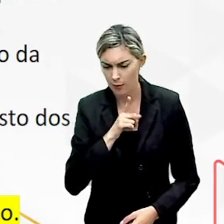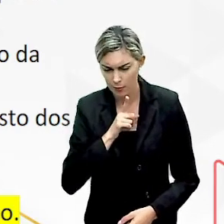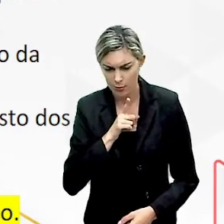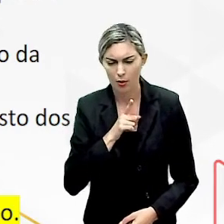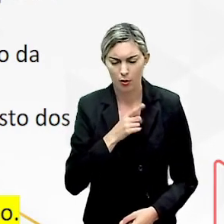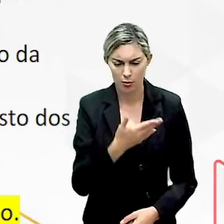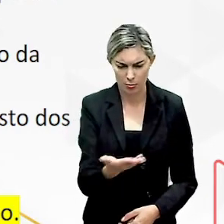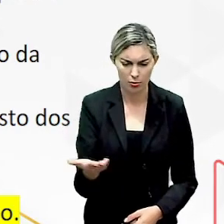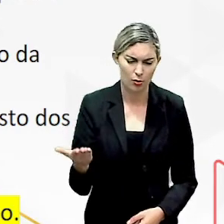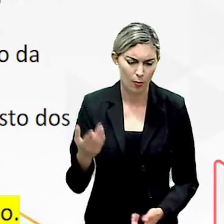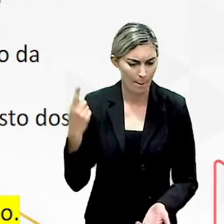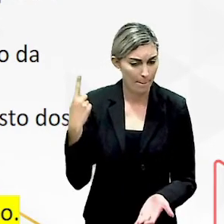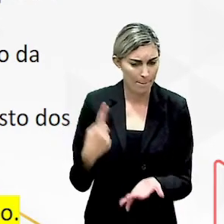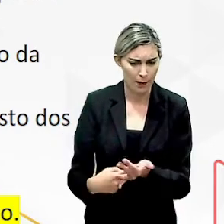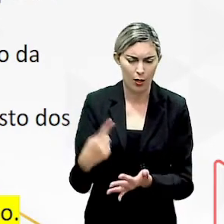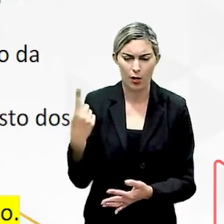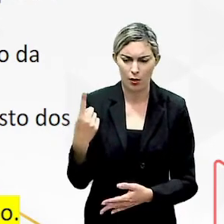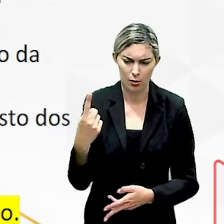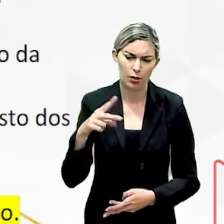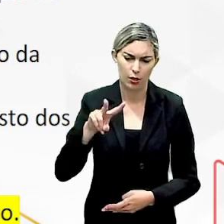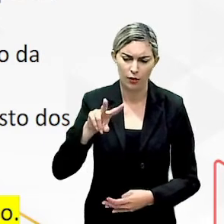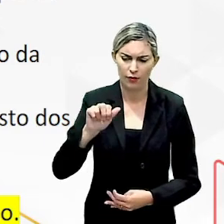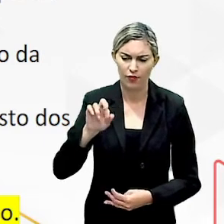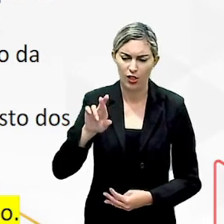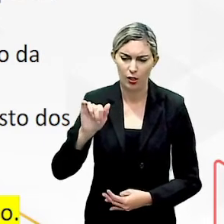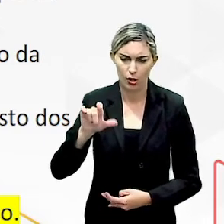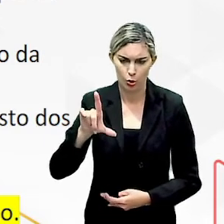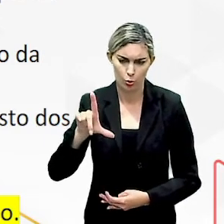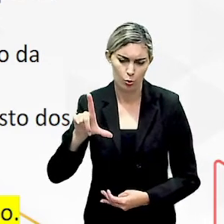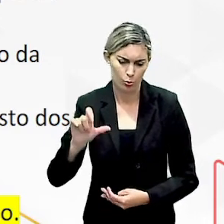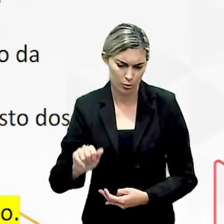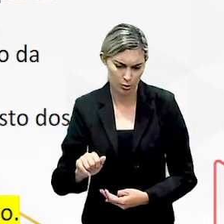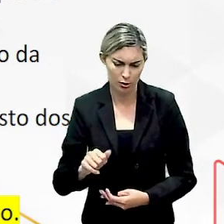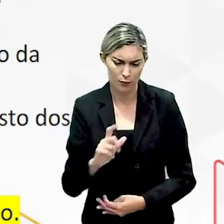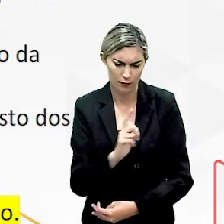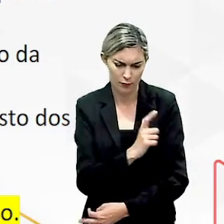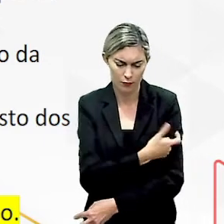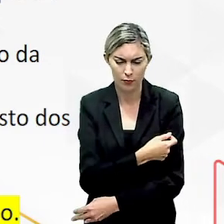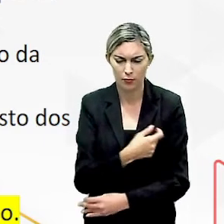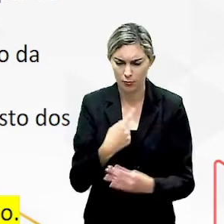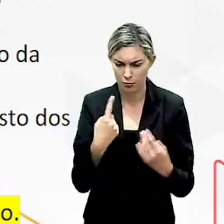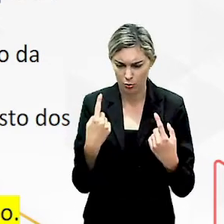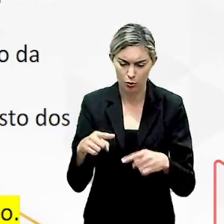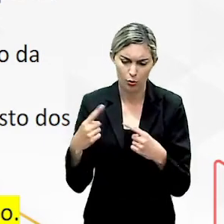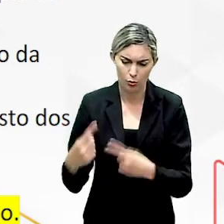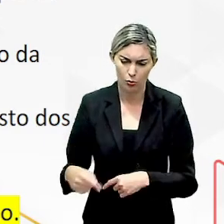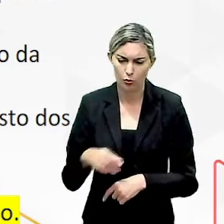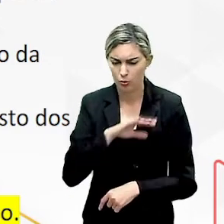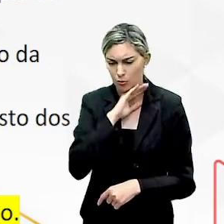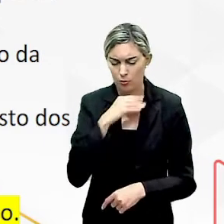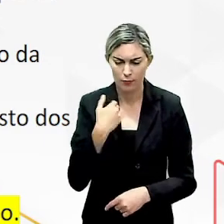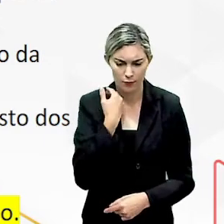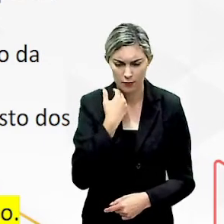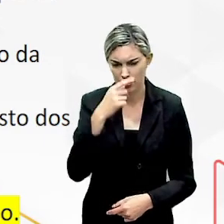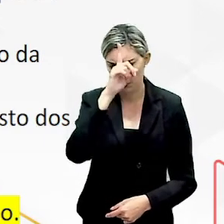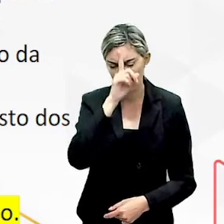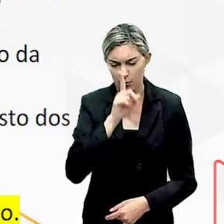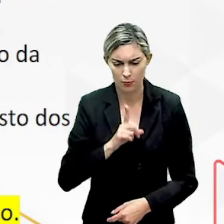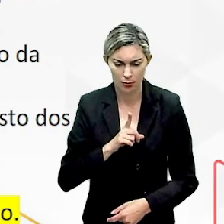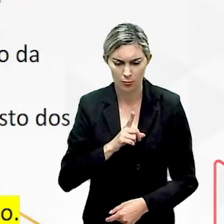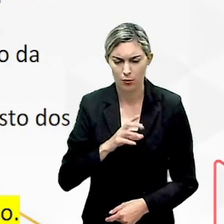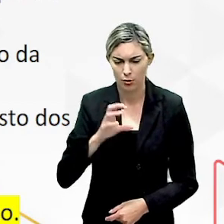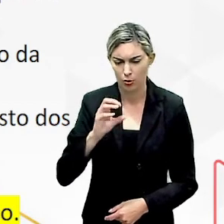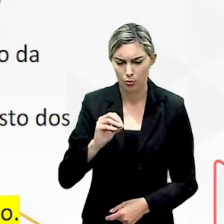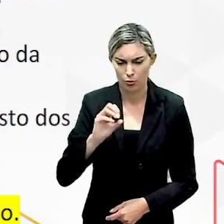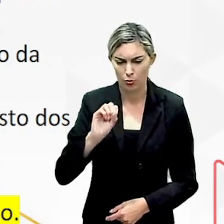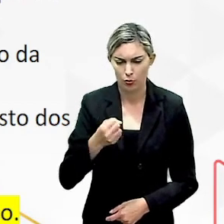grande marco, e da varíola, a vacina contra, né, a febre amarela e tudo mais. Então, vai nomear Oswaldo Cruz. É o